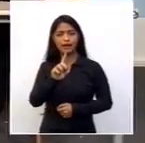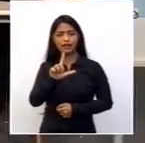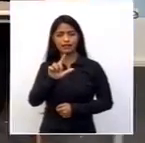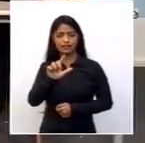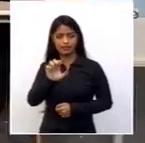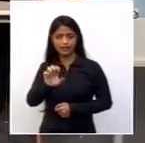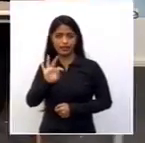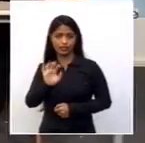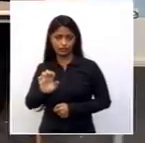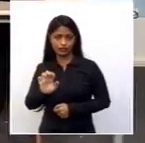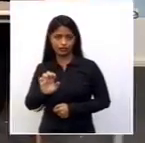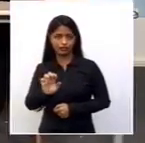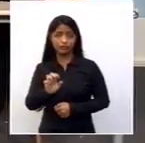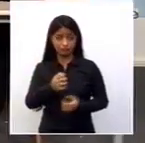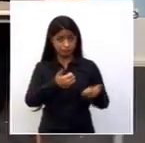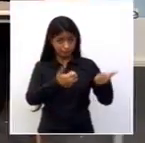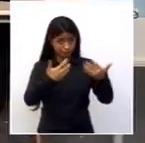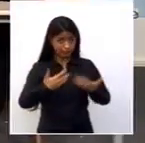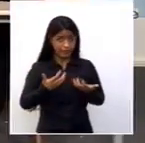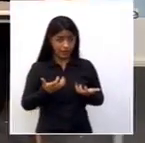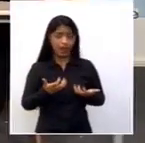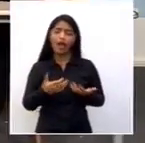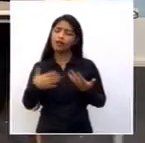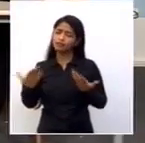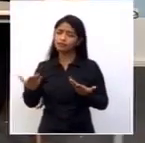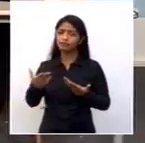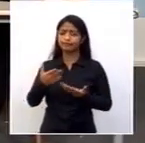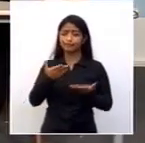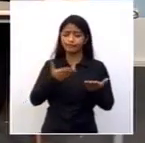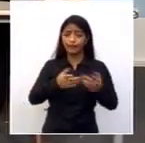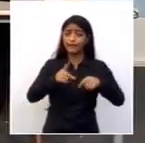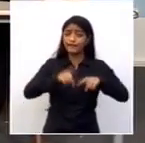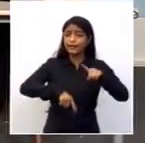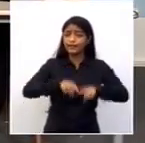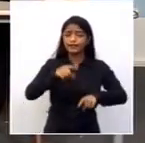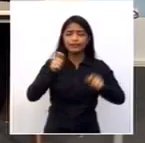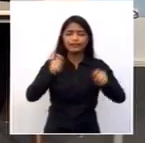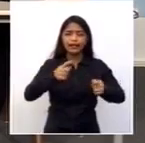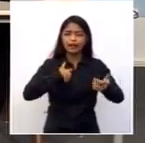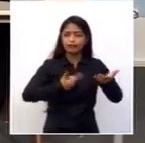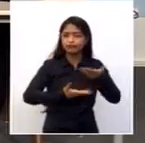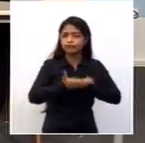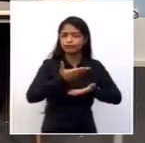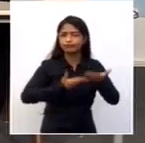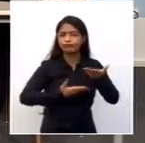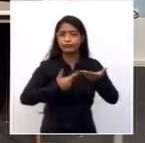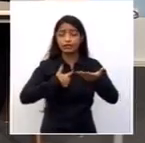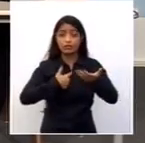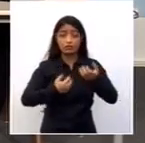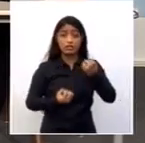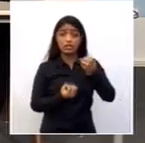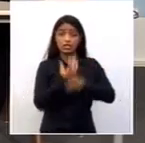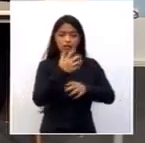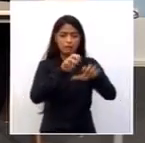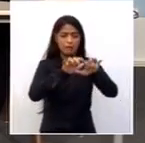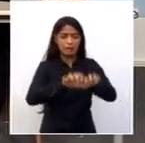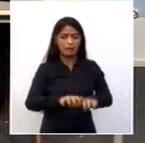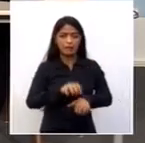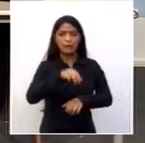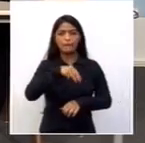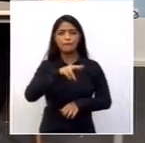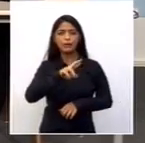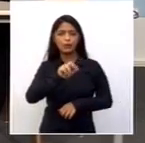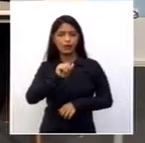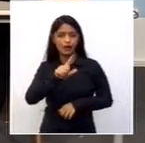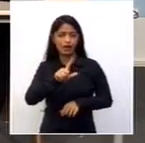sobre o Padlet? É uma ferramenta muito dinâmica, o professor pode criar murais interativos com os estudantes,